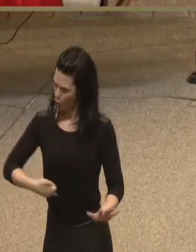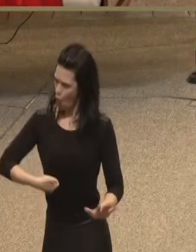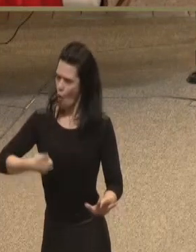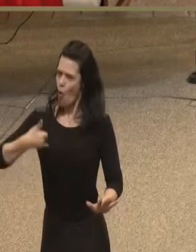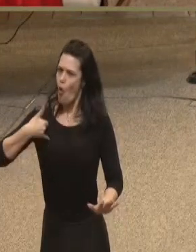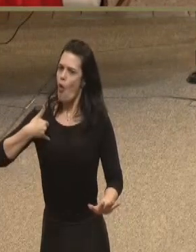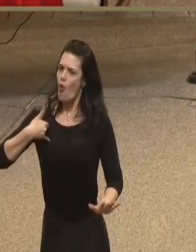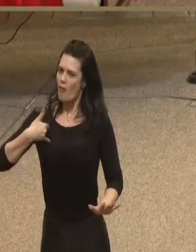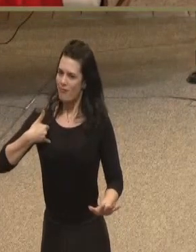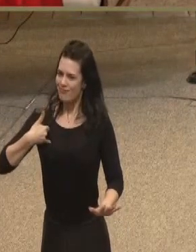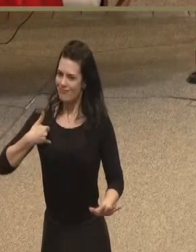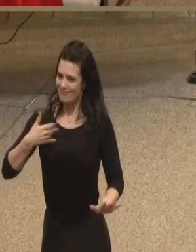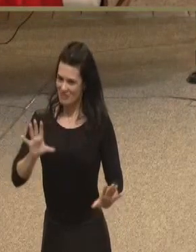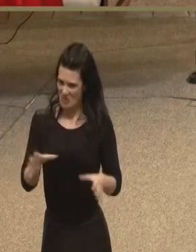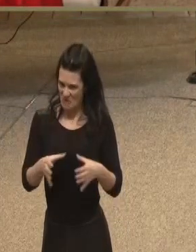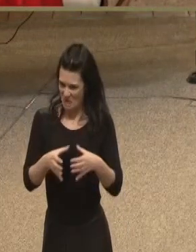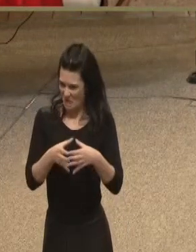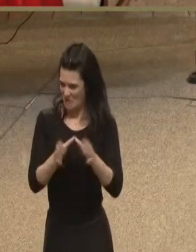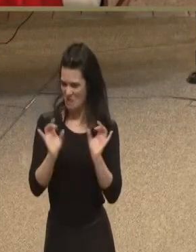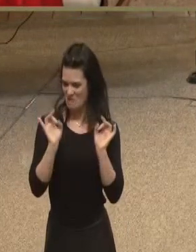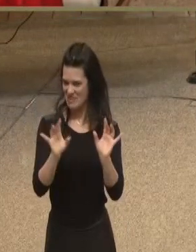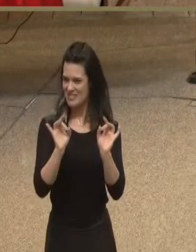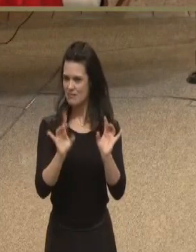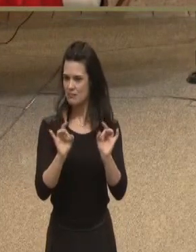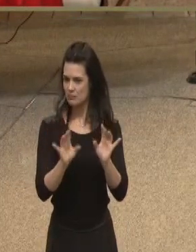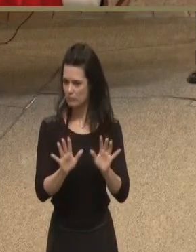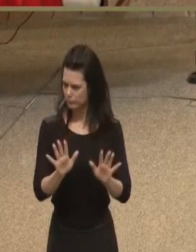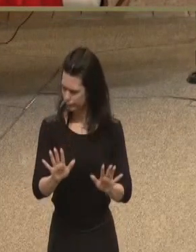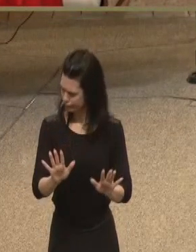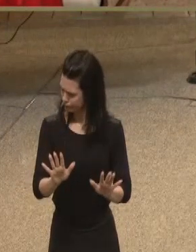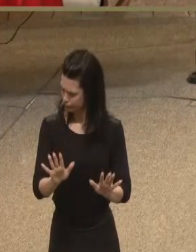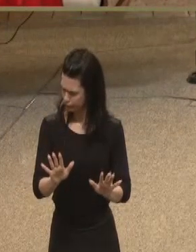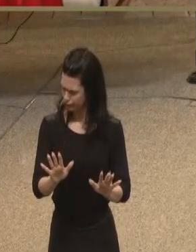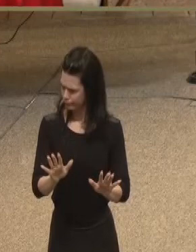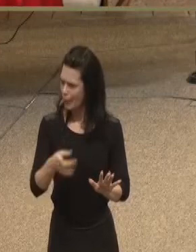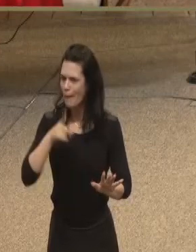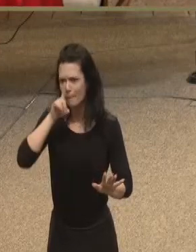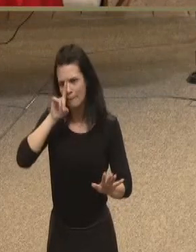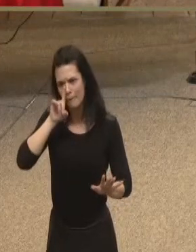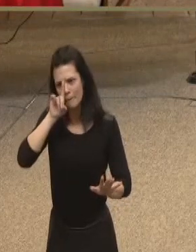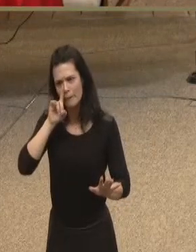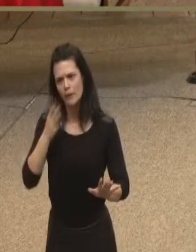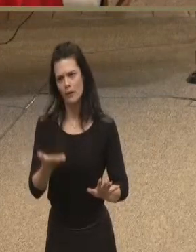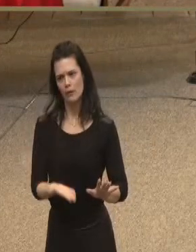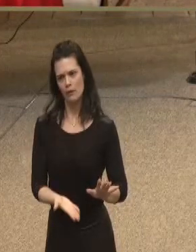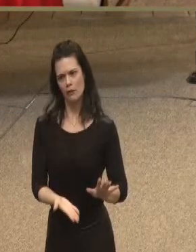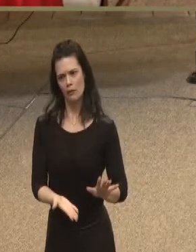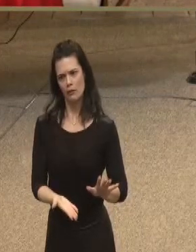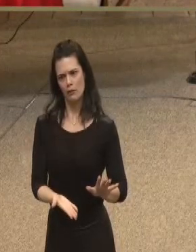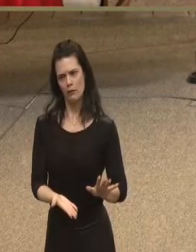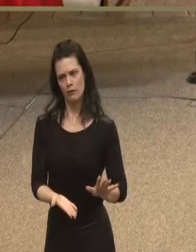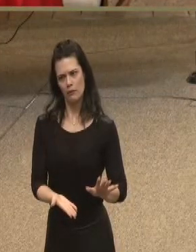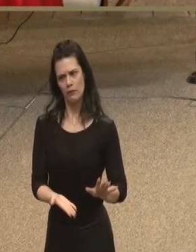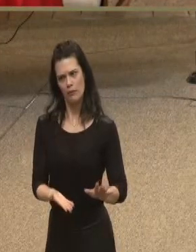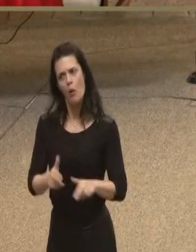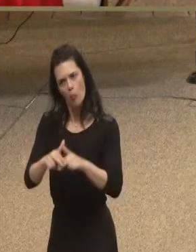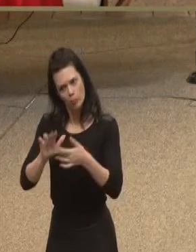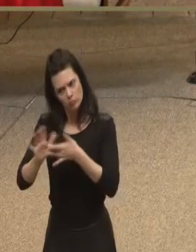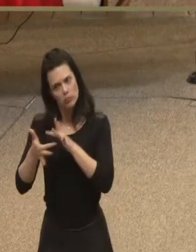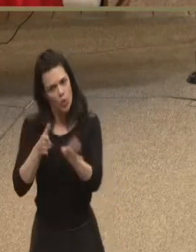separados e melhores. Meus irmãos, foi por isso que Jesus disse aos seus discípulos